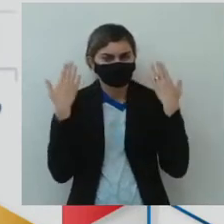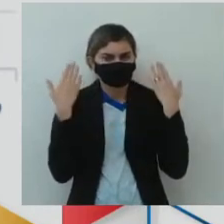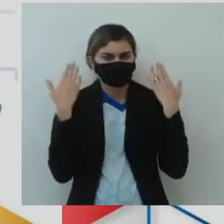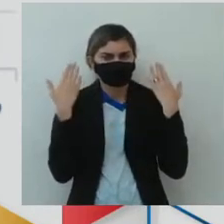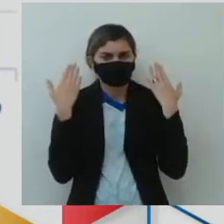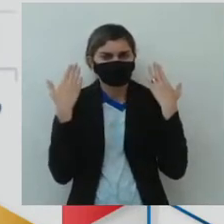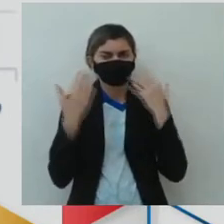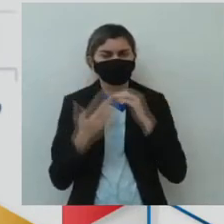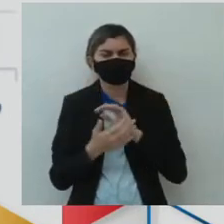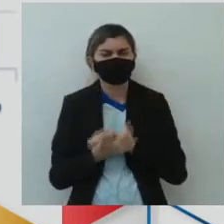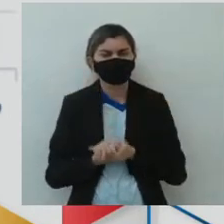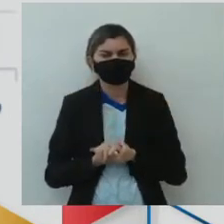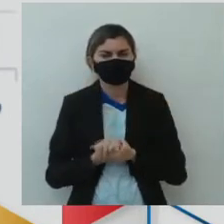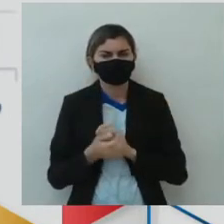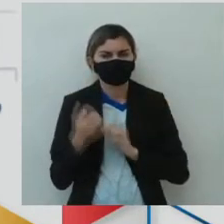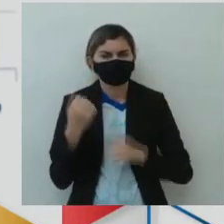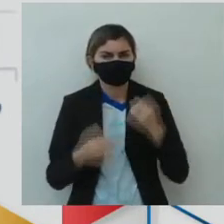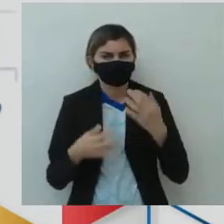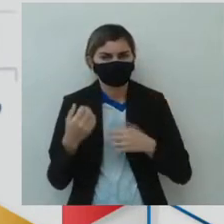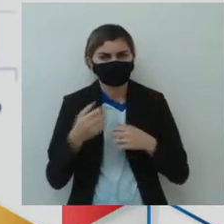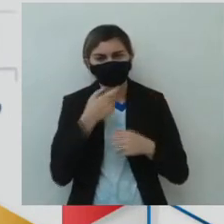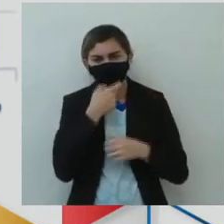colocou o